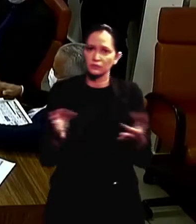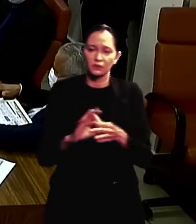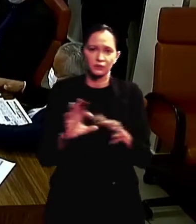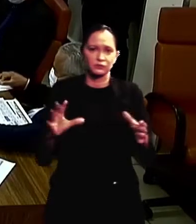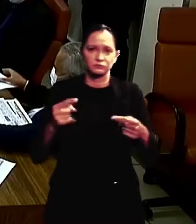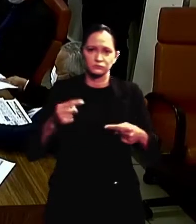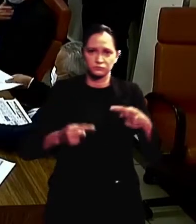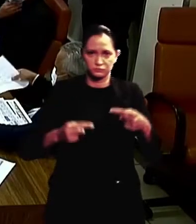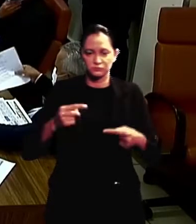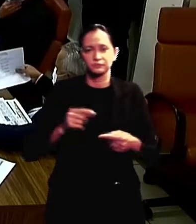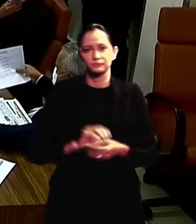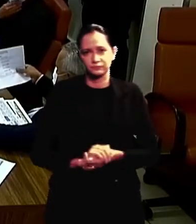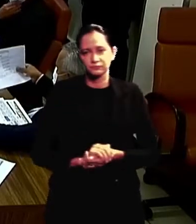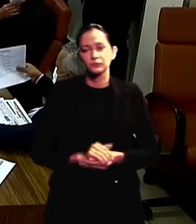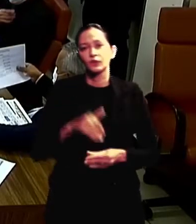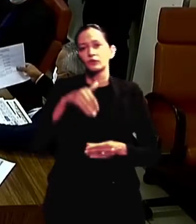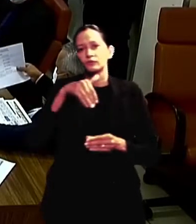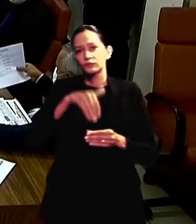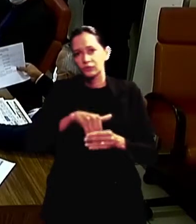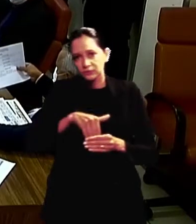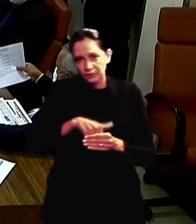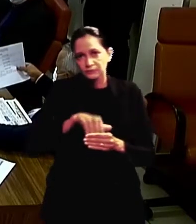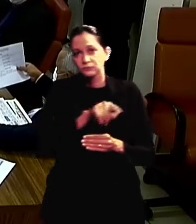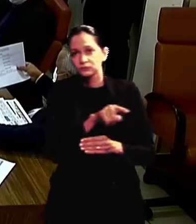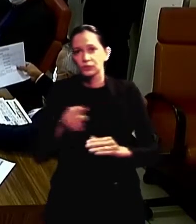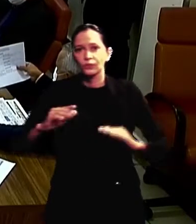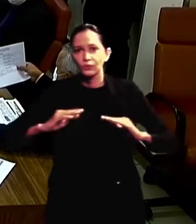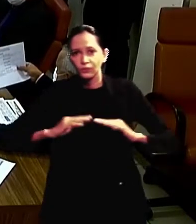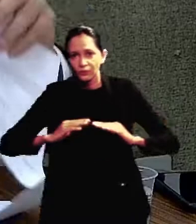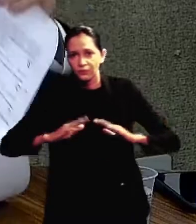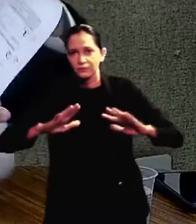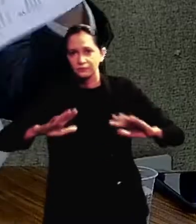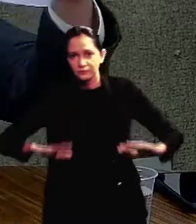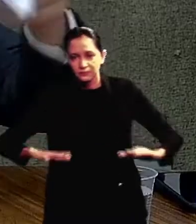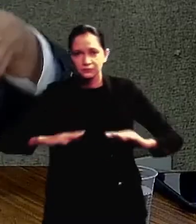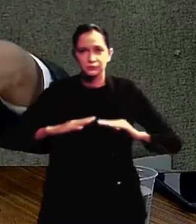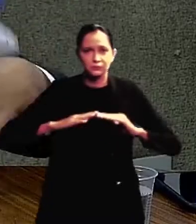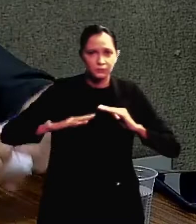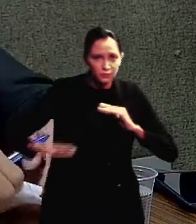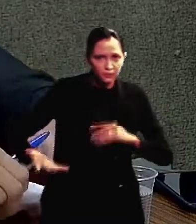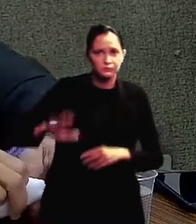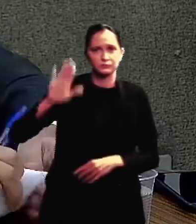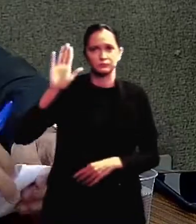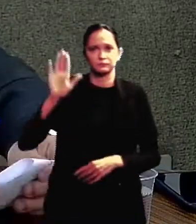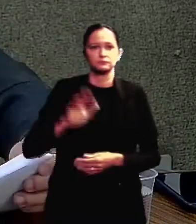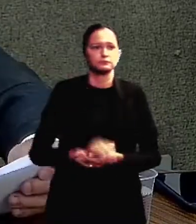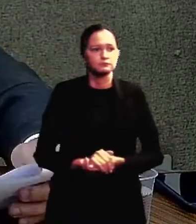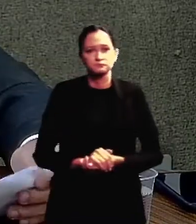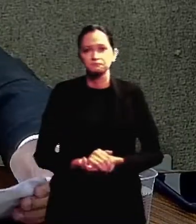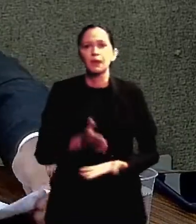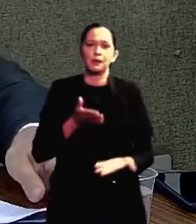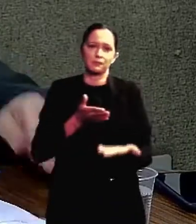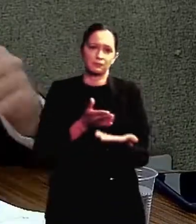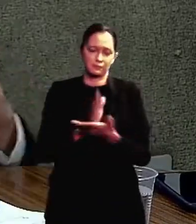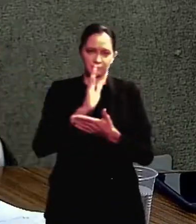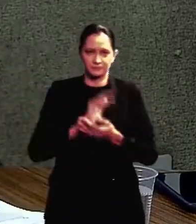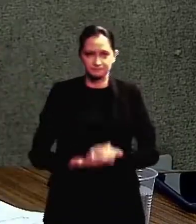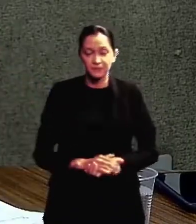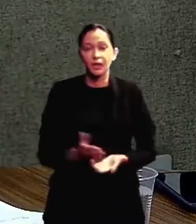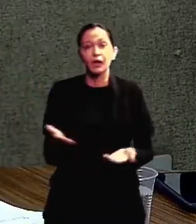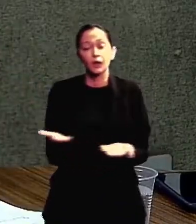O projeto está em votação, os favoráveis se manifestam como estão, os contrários se manifestem, projeto aprovado. Entrando nos